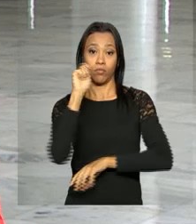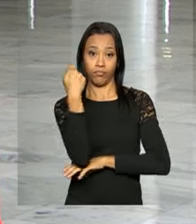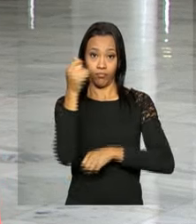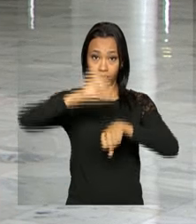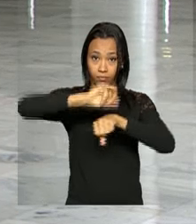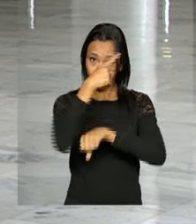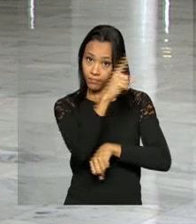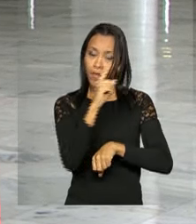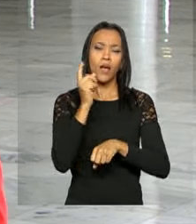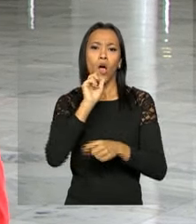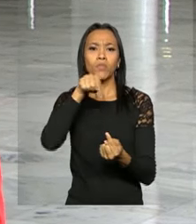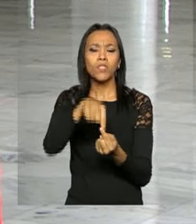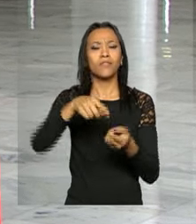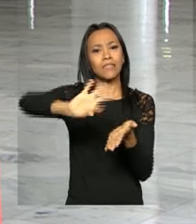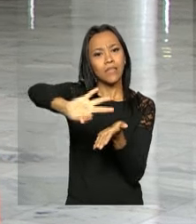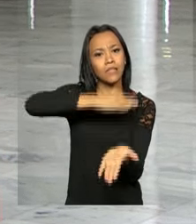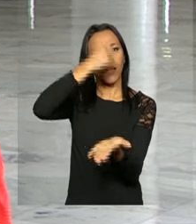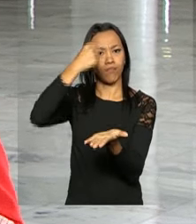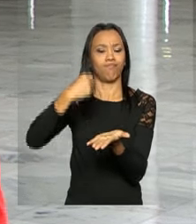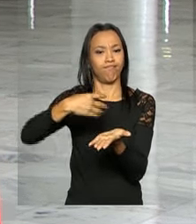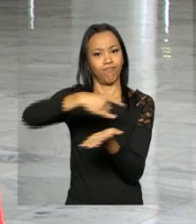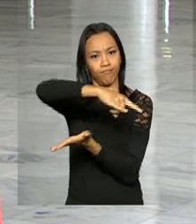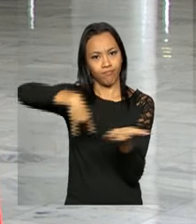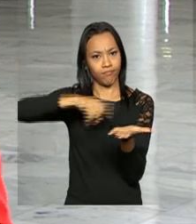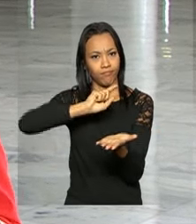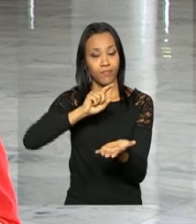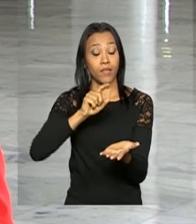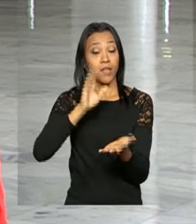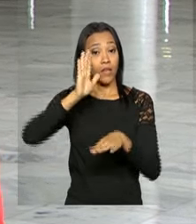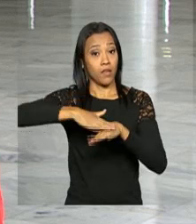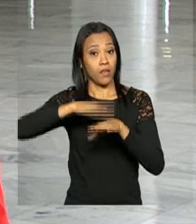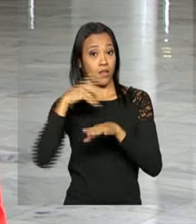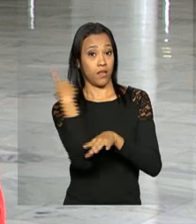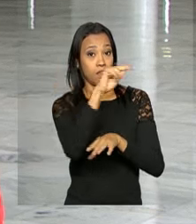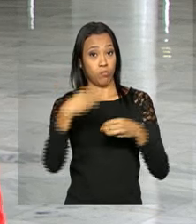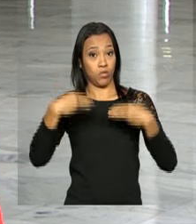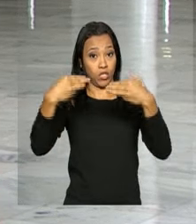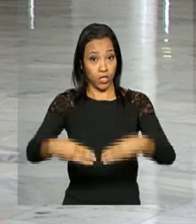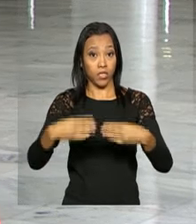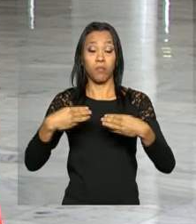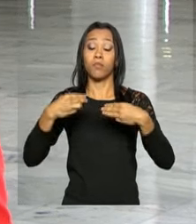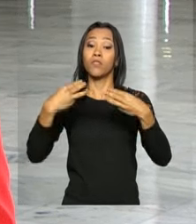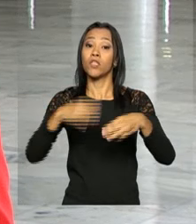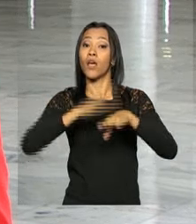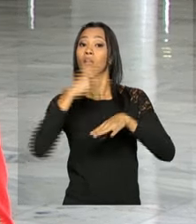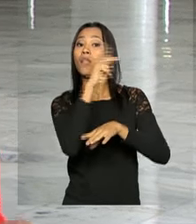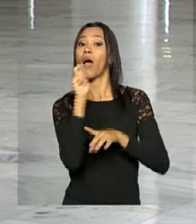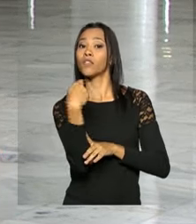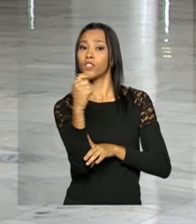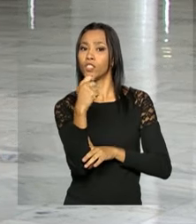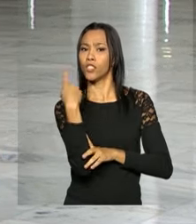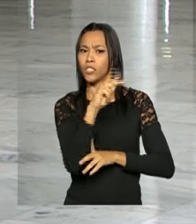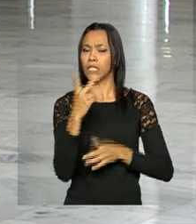bilaterais e da assinatura de acordos. Bom, o Ministério Argentino, um dos temas propostos pelo Ministério Argentino